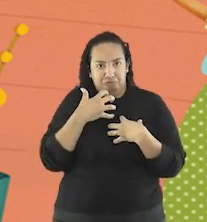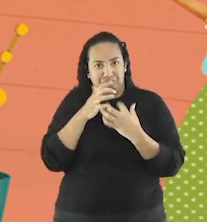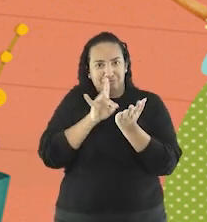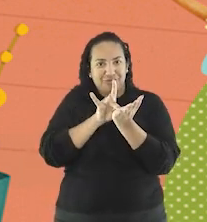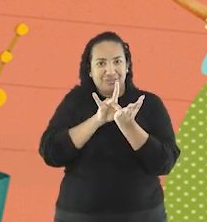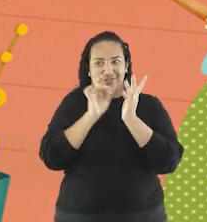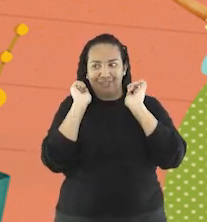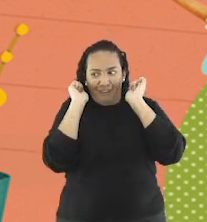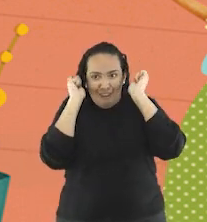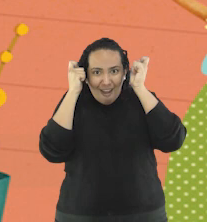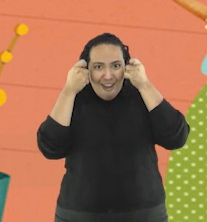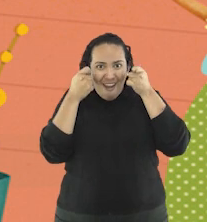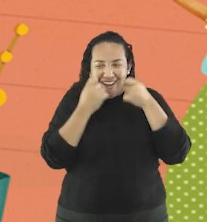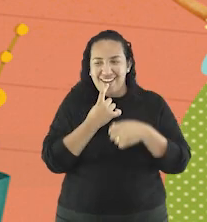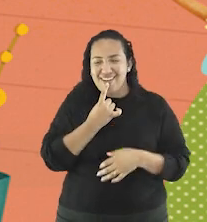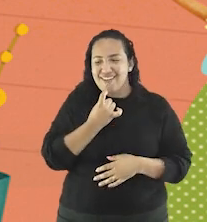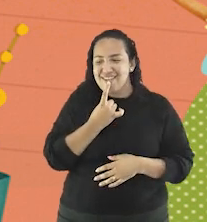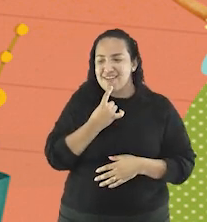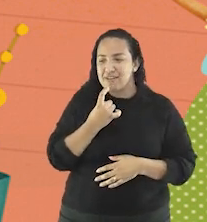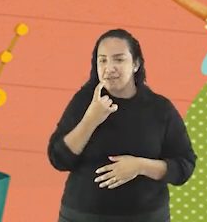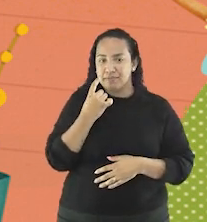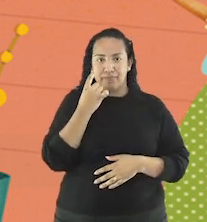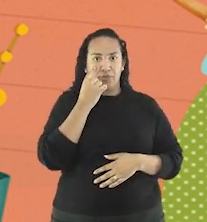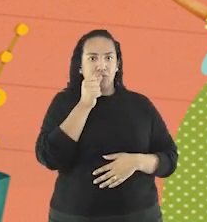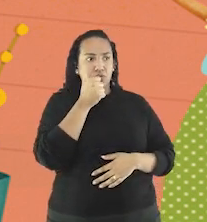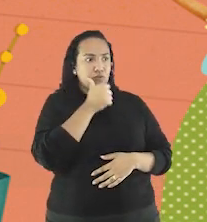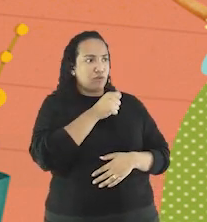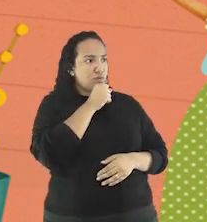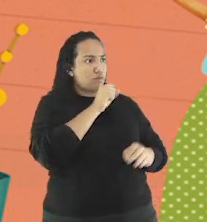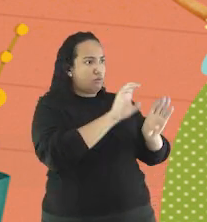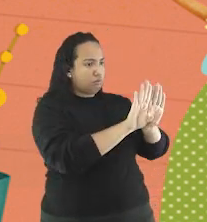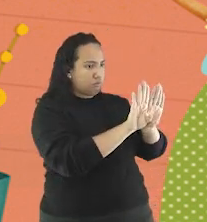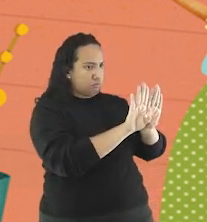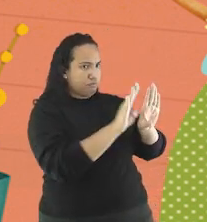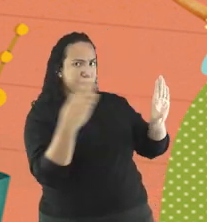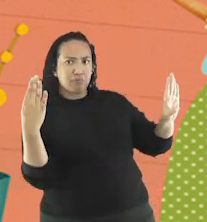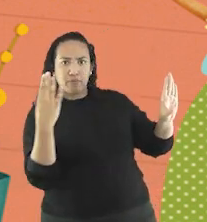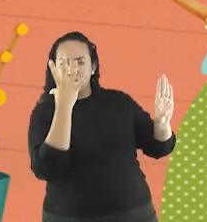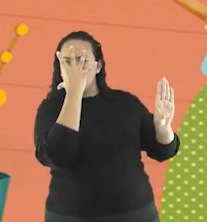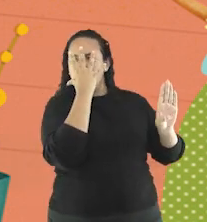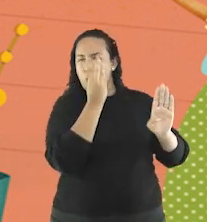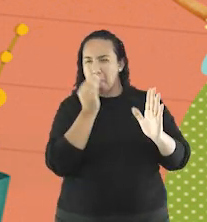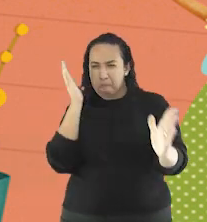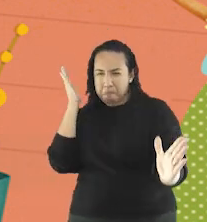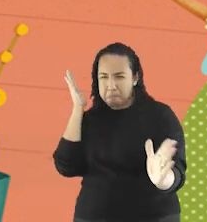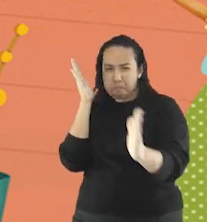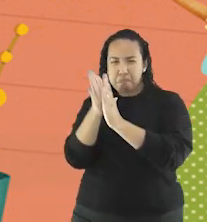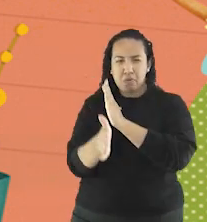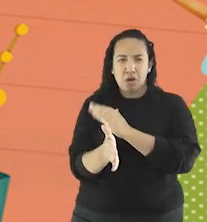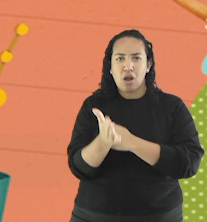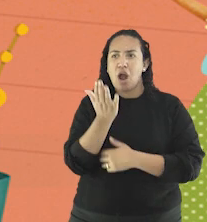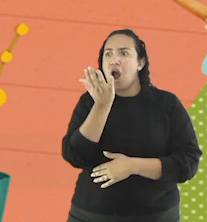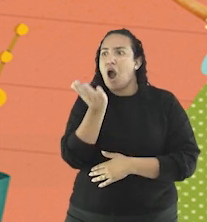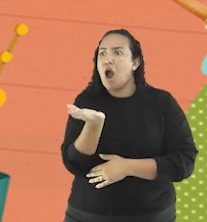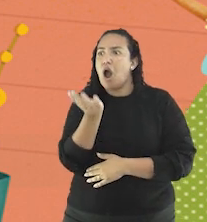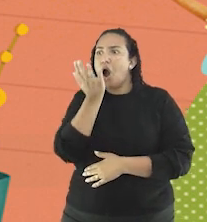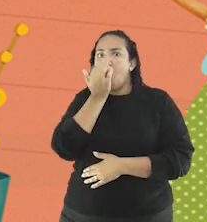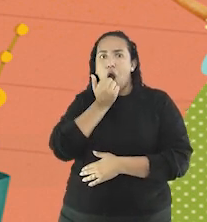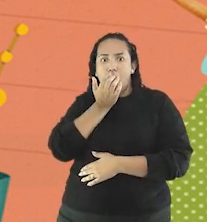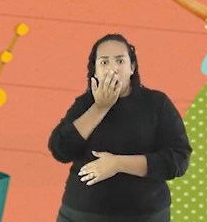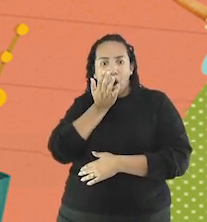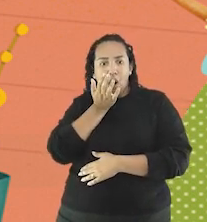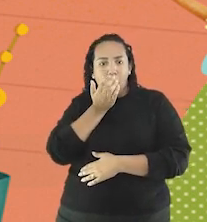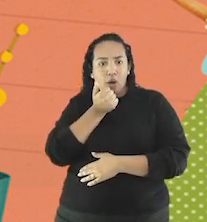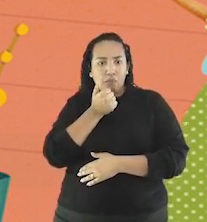a Chapeuzinho. Quando a avó abriu a porta, ele entrou de supetão, engoliu a